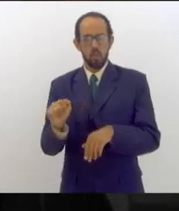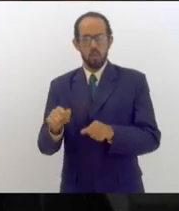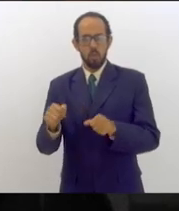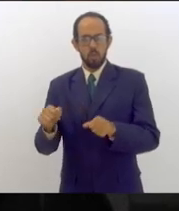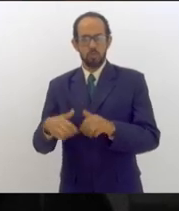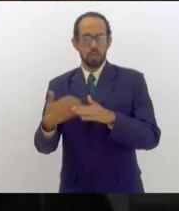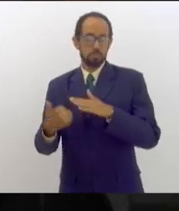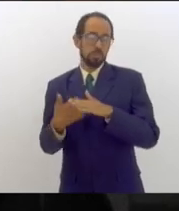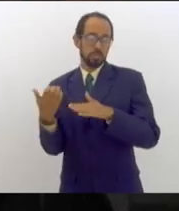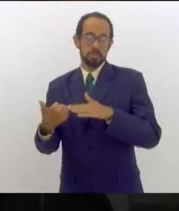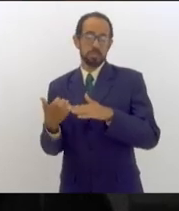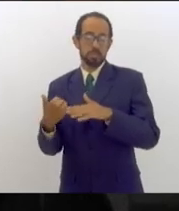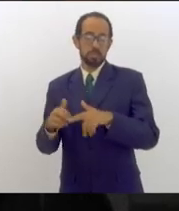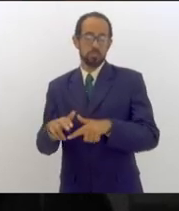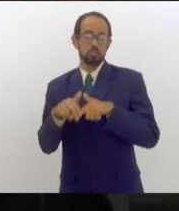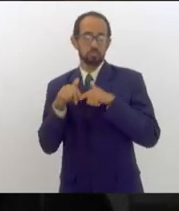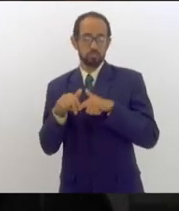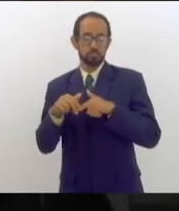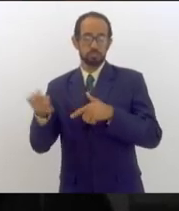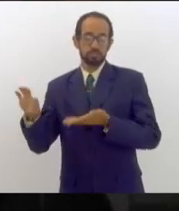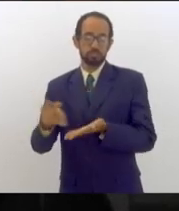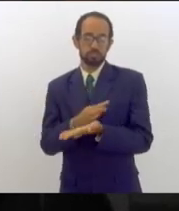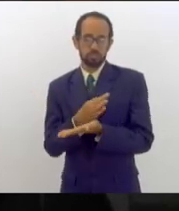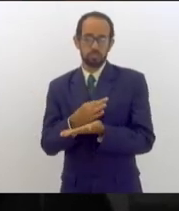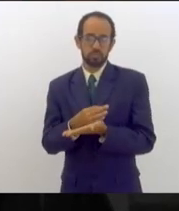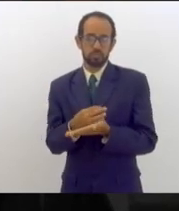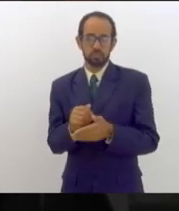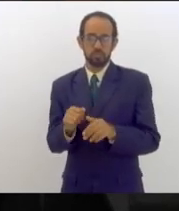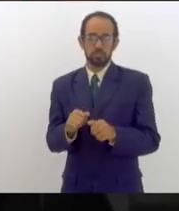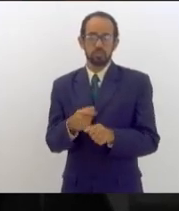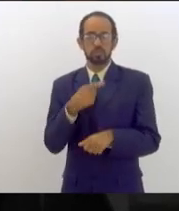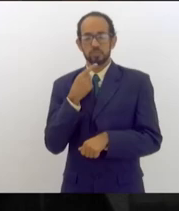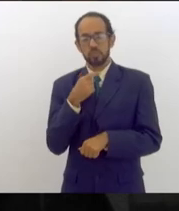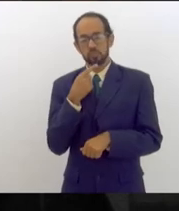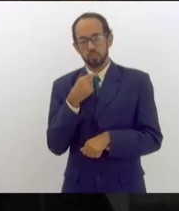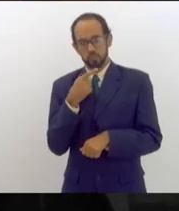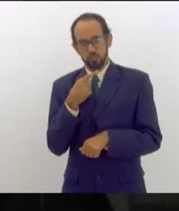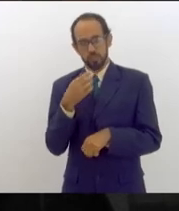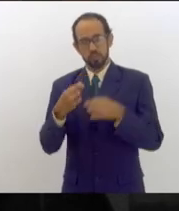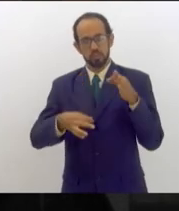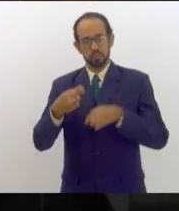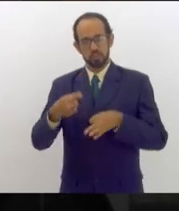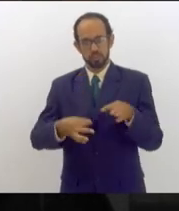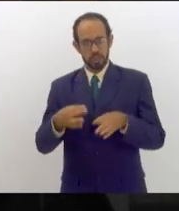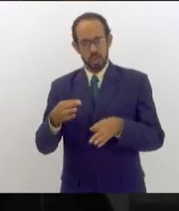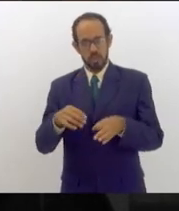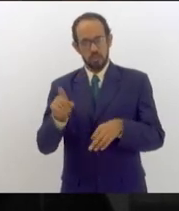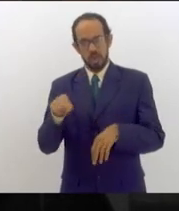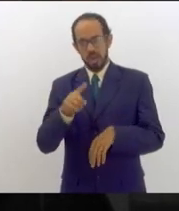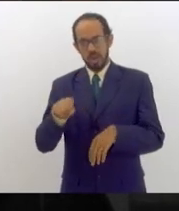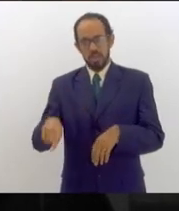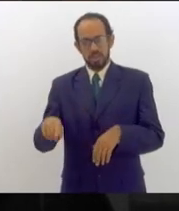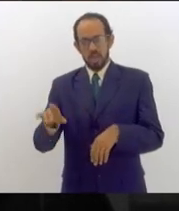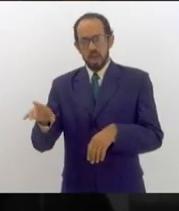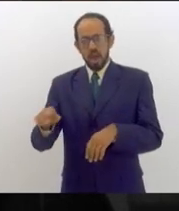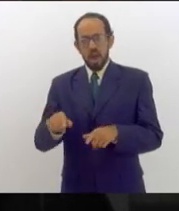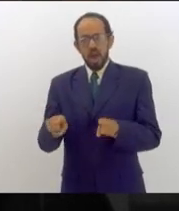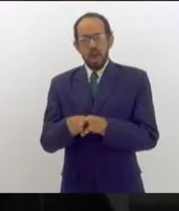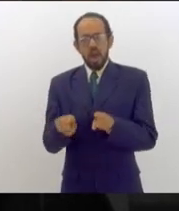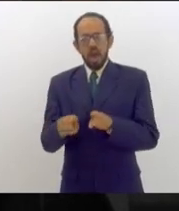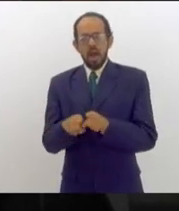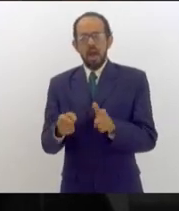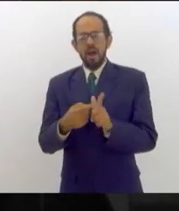e por isso esse contrato Foi questionado na justiça e teve a sua nulidade decretada assim como a dívida